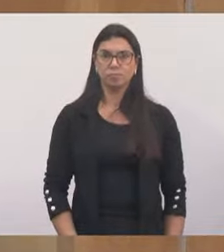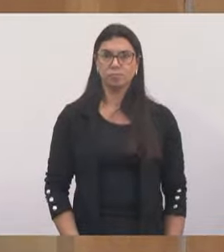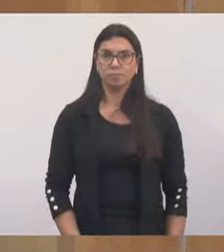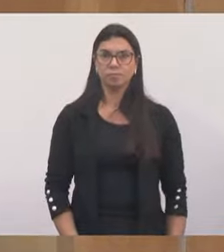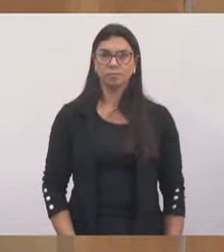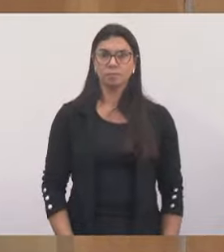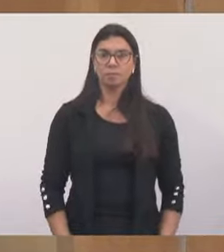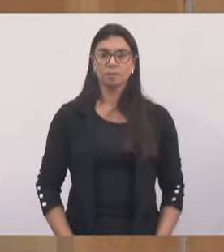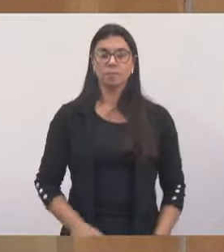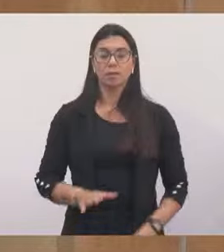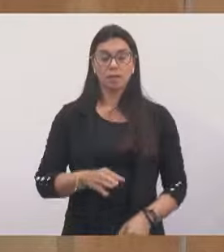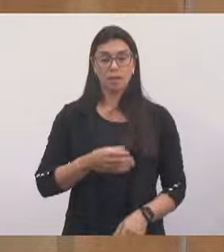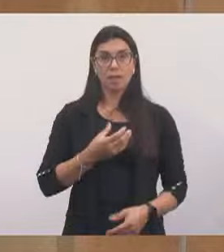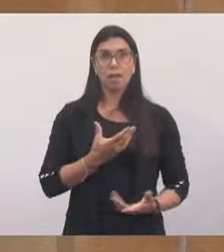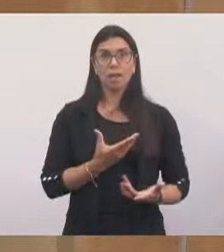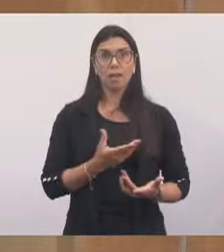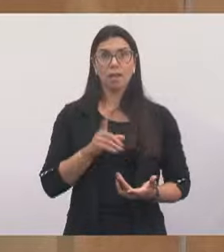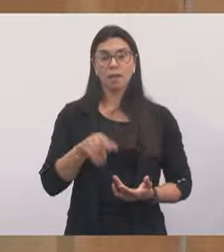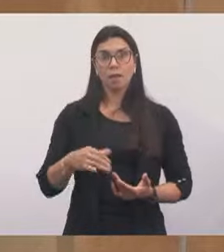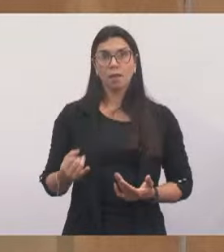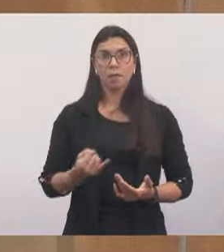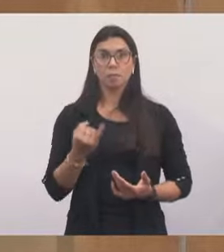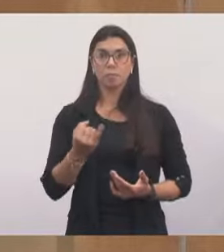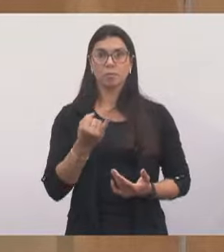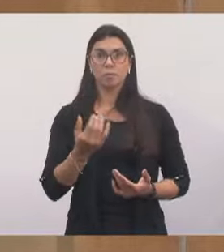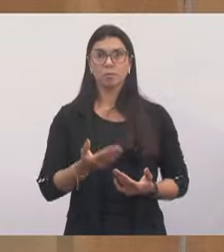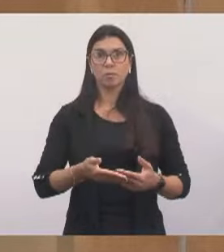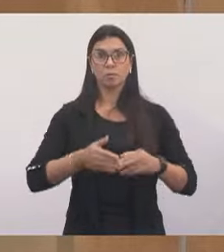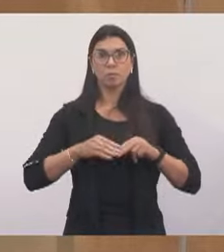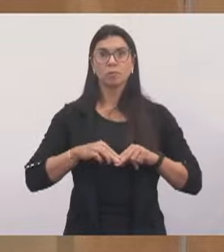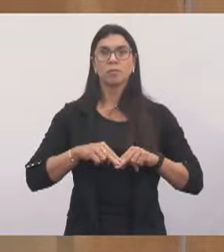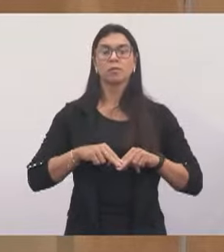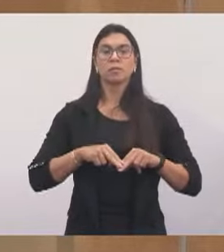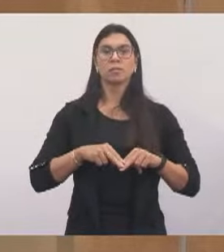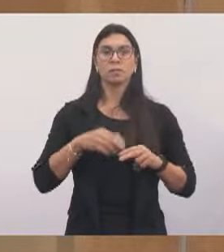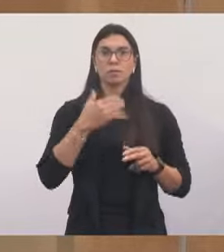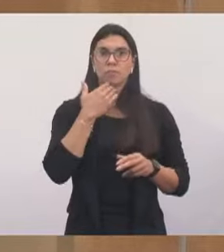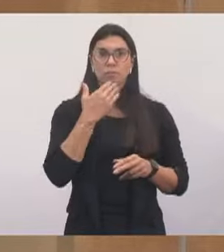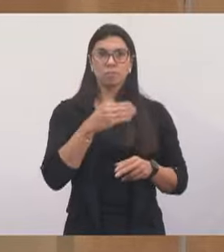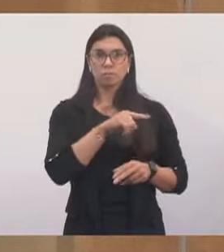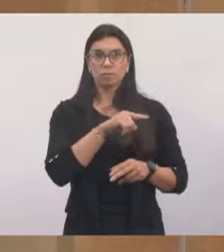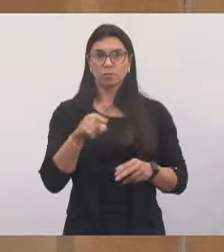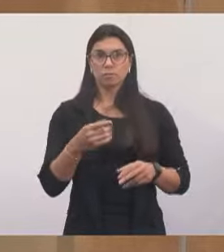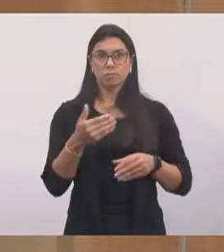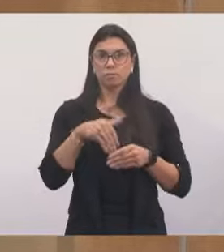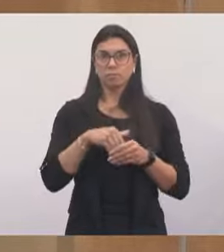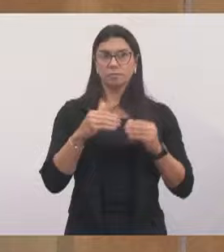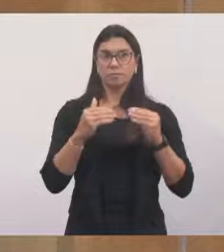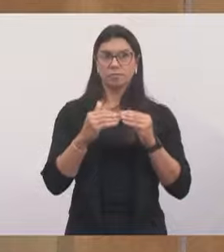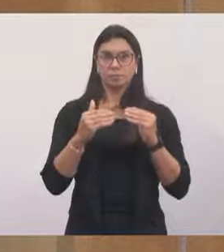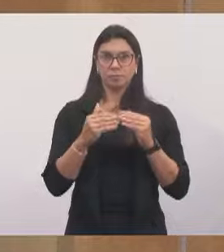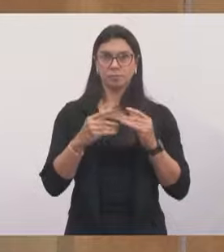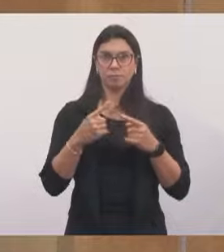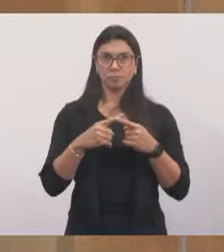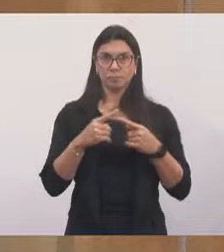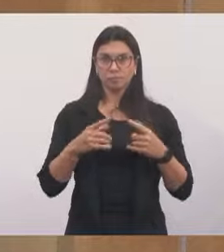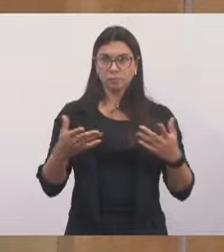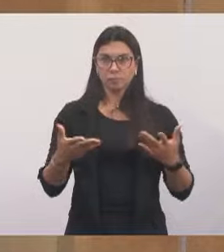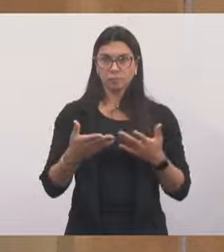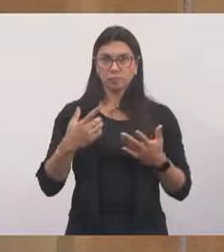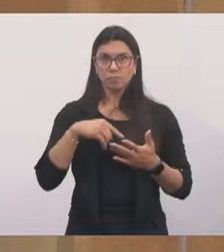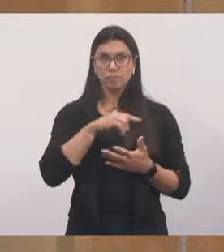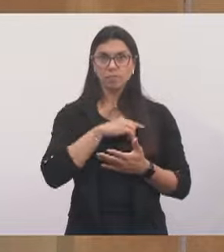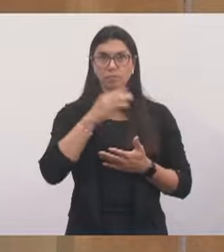Pessoal, é muito importante, por isso eu solicito aqui o voto favorável de todos os vereadores, porque hoje, não é, a gente sabe